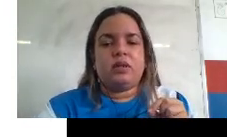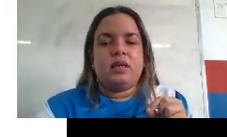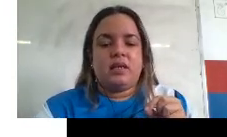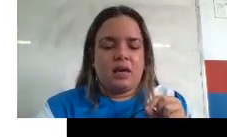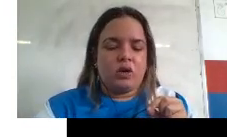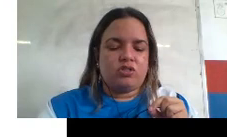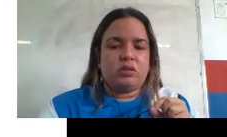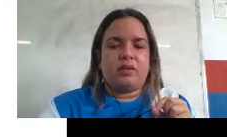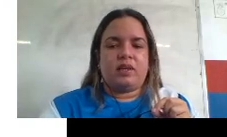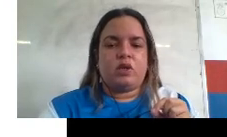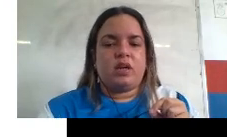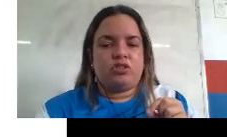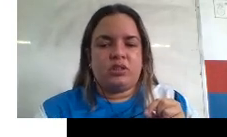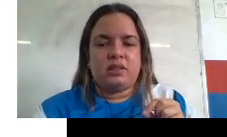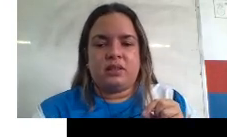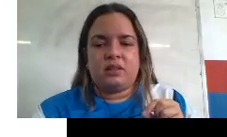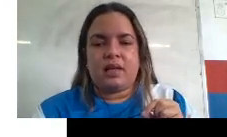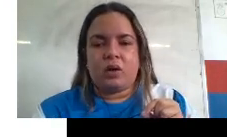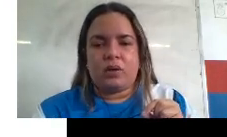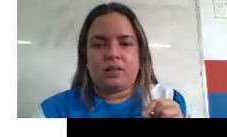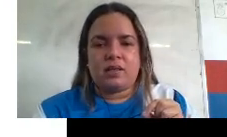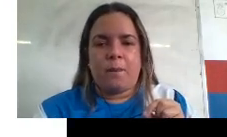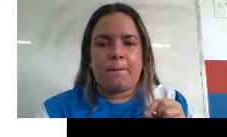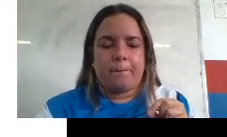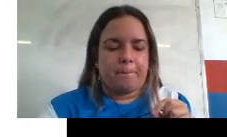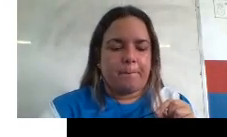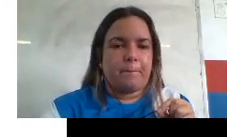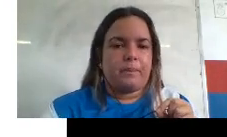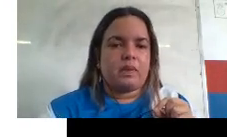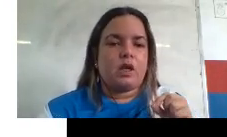certo? E agora a gente vai ver aqui o restante da correção.